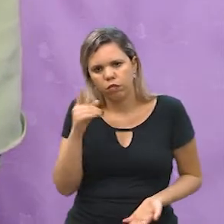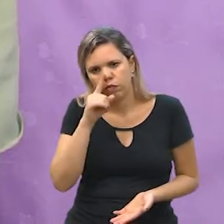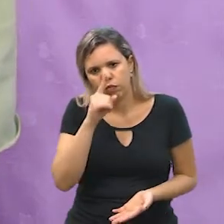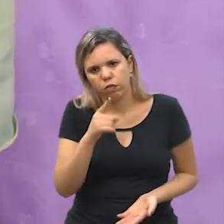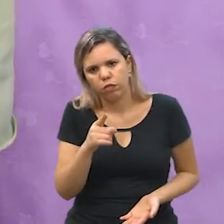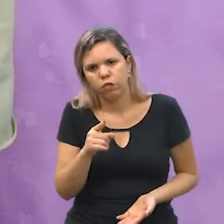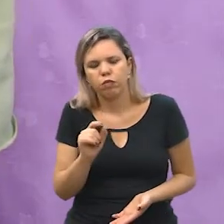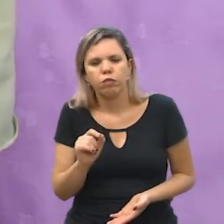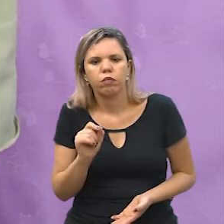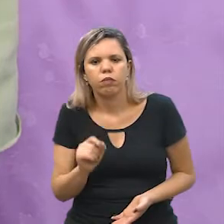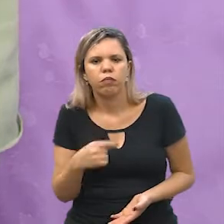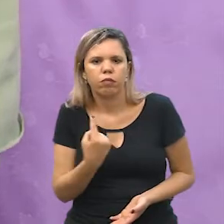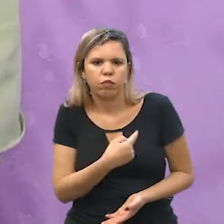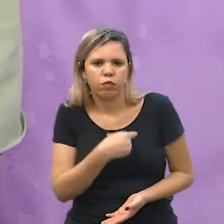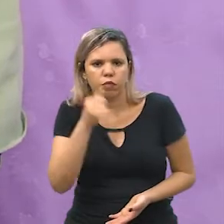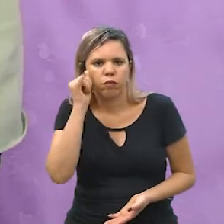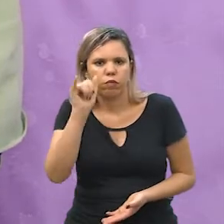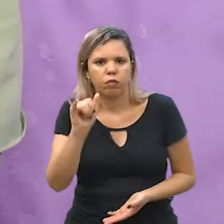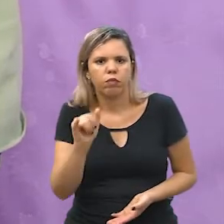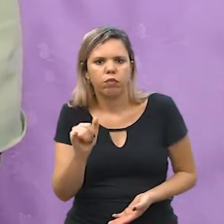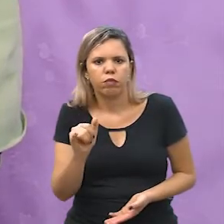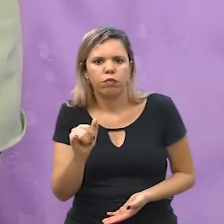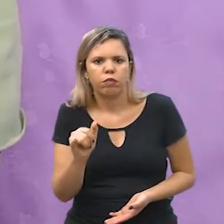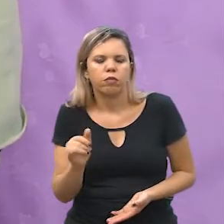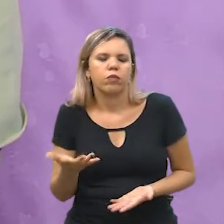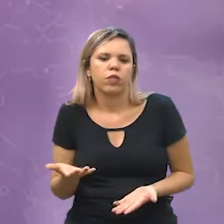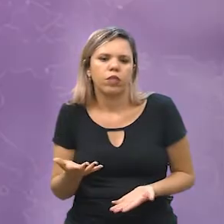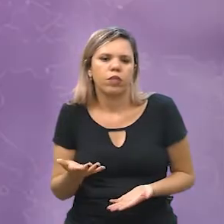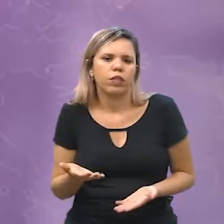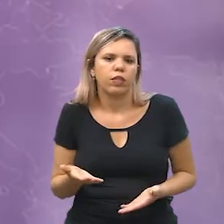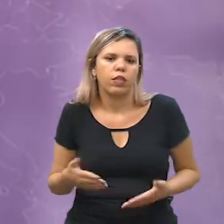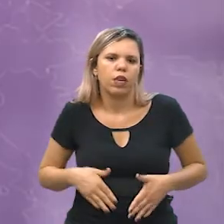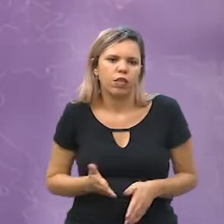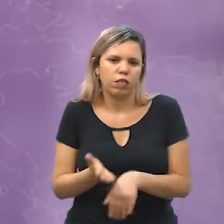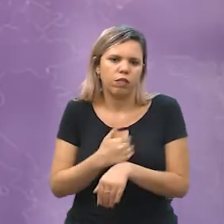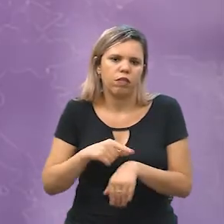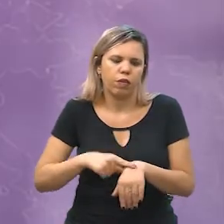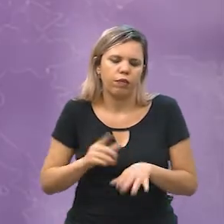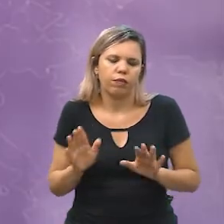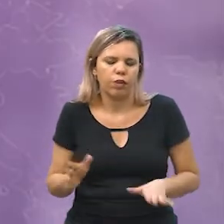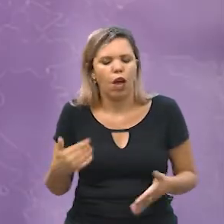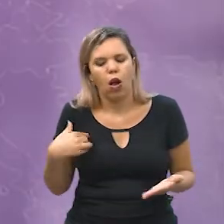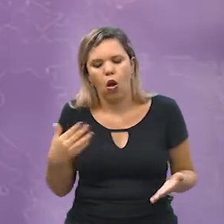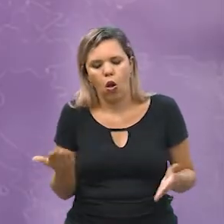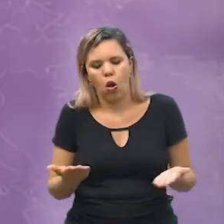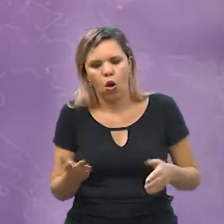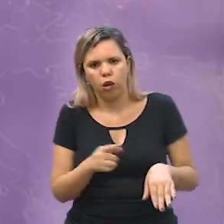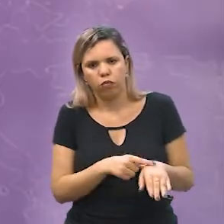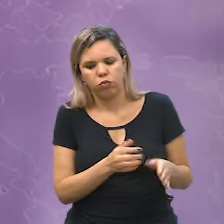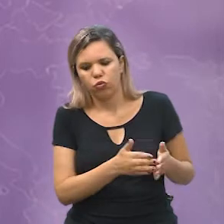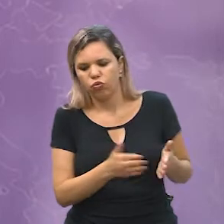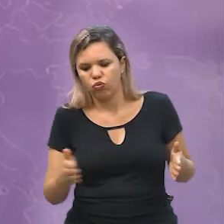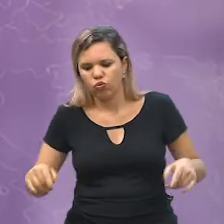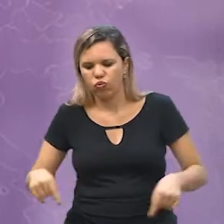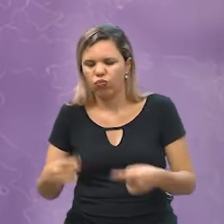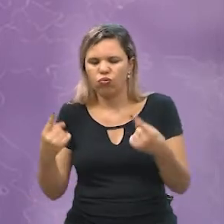riscos para que a gente evite uma prematuridade. Sabe, doutora, nessa época que a gente está vivendo esse desafio aí dessa nova doença,